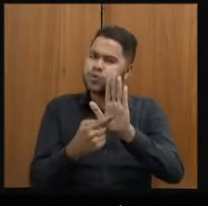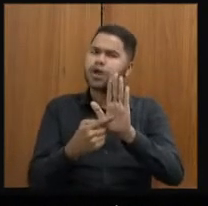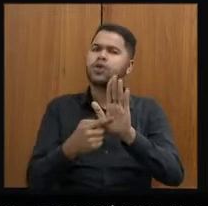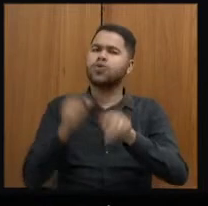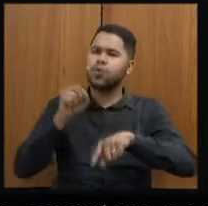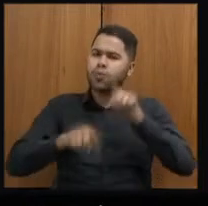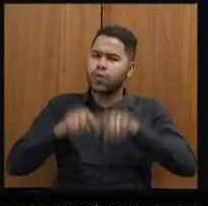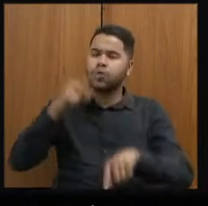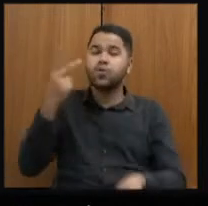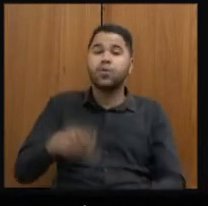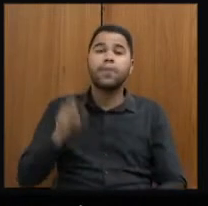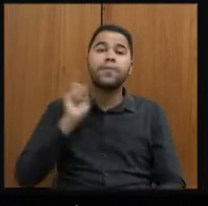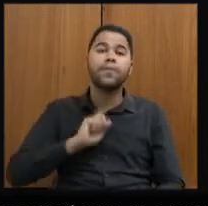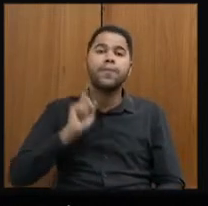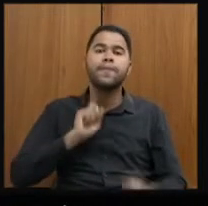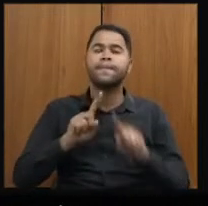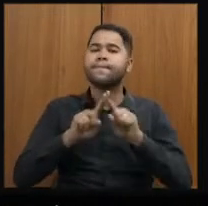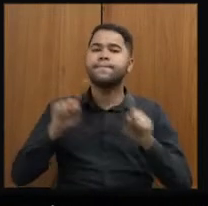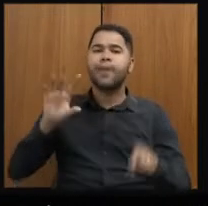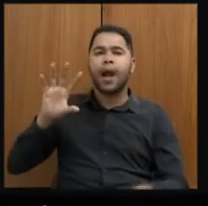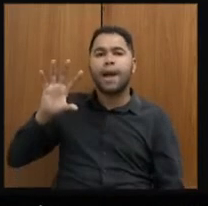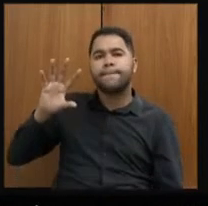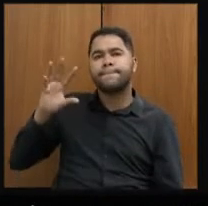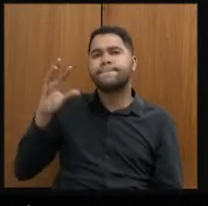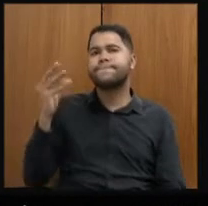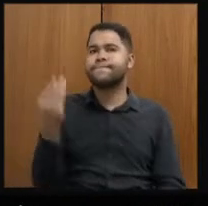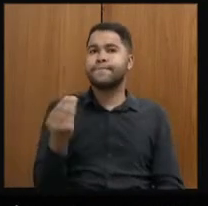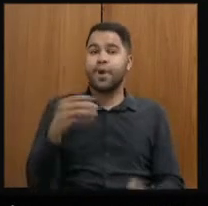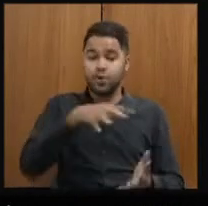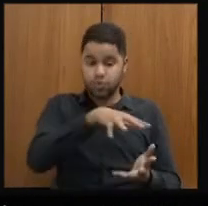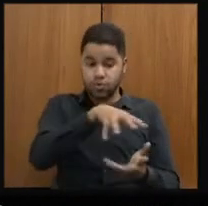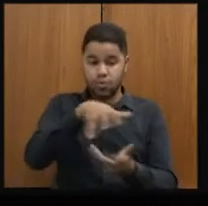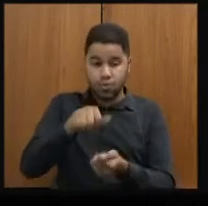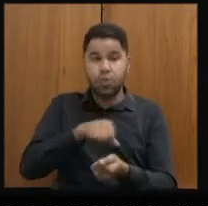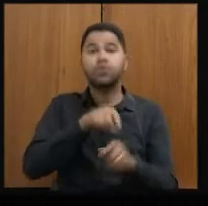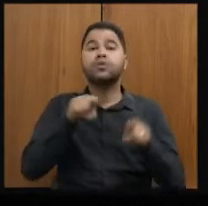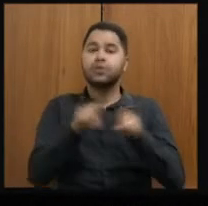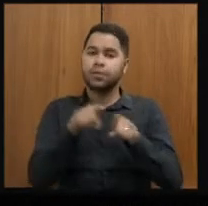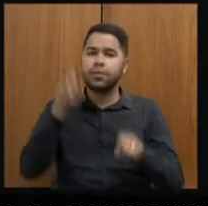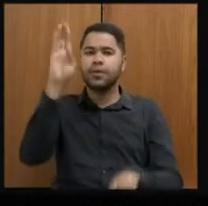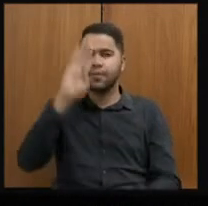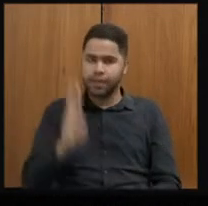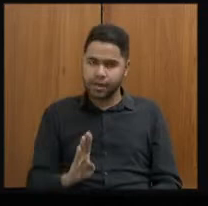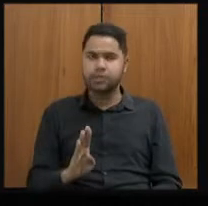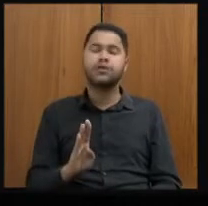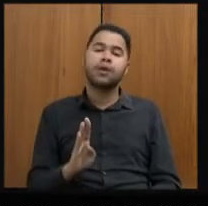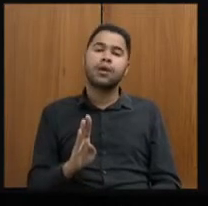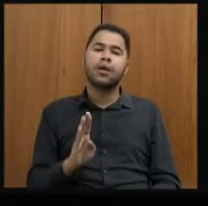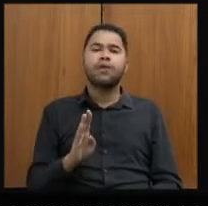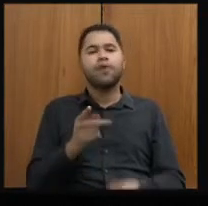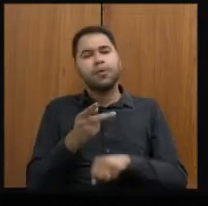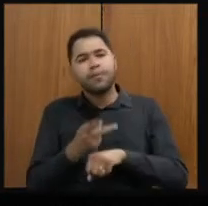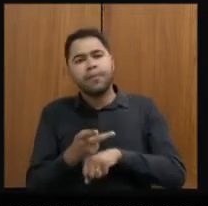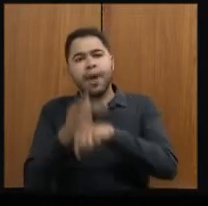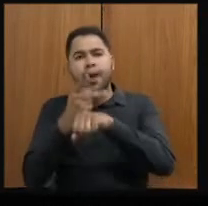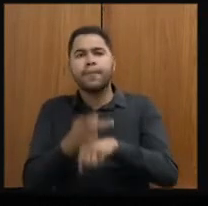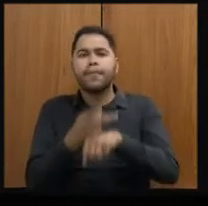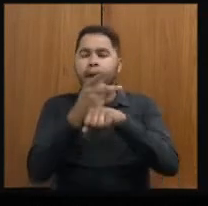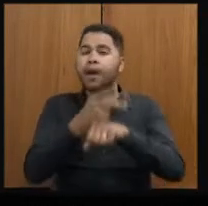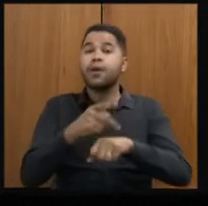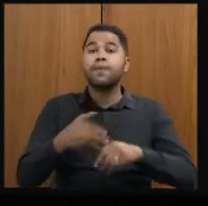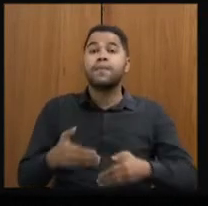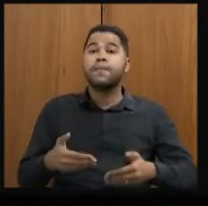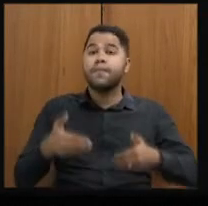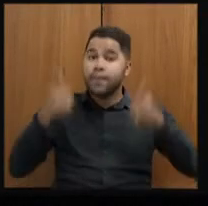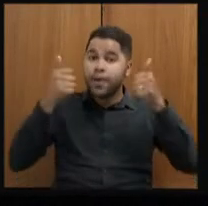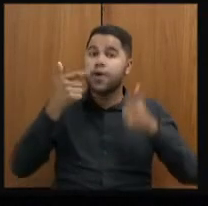mas o produto num cômputo geral no mundo inteiro e no Brasil onde a gente faz lá as premiações dos melhores